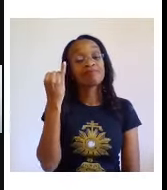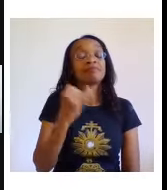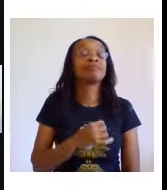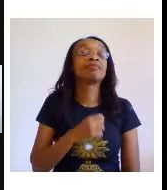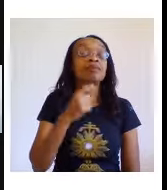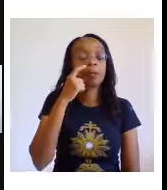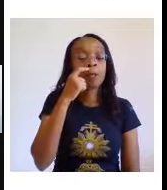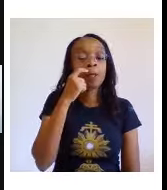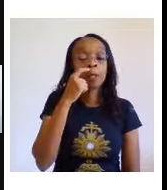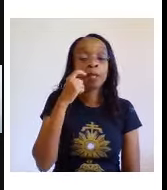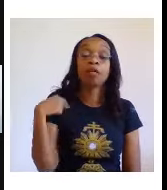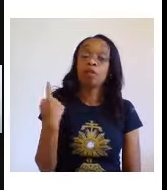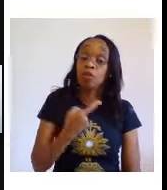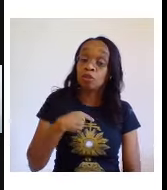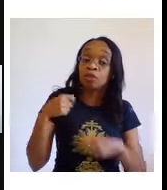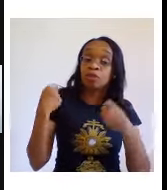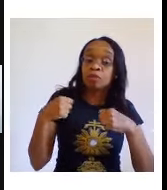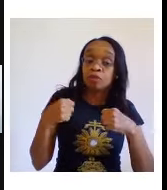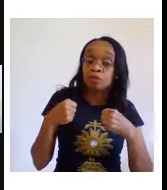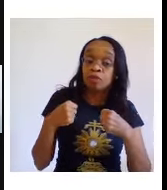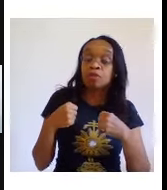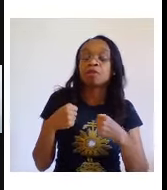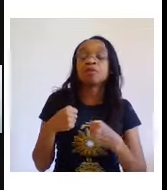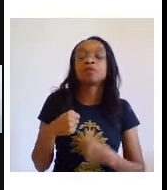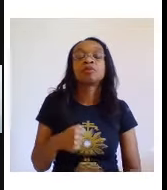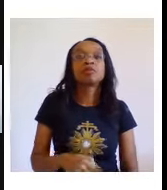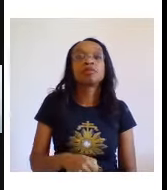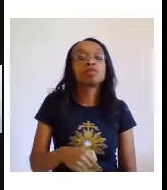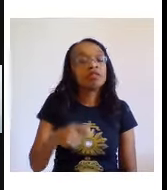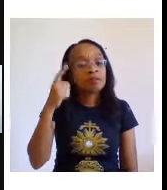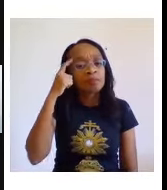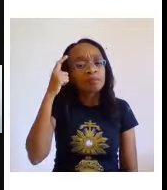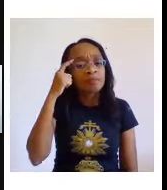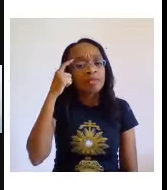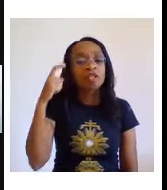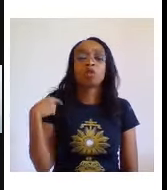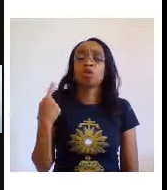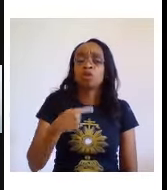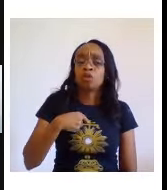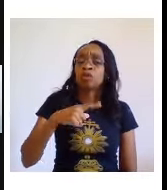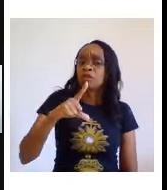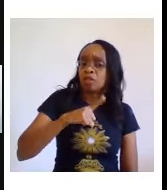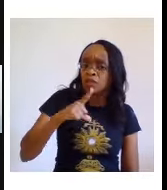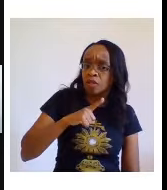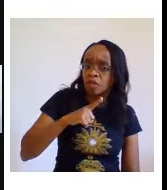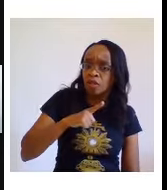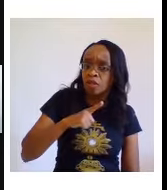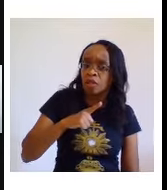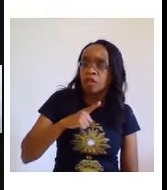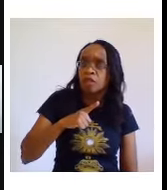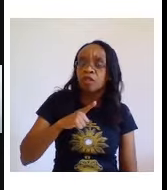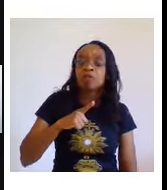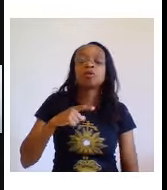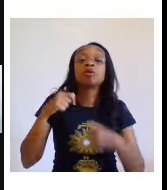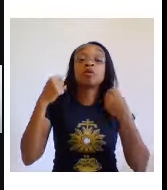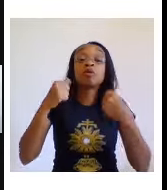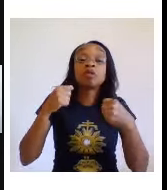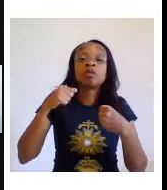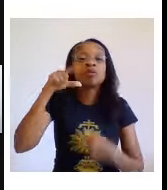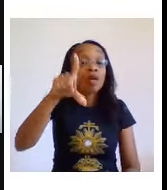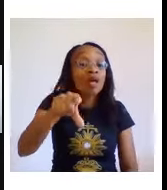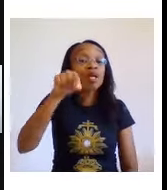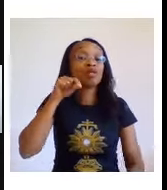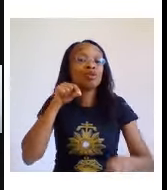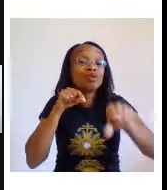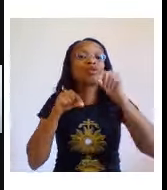aí, de novo, eu acho que nós temos a solução, é a nossa voz, é o nosso voto, né? Então, a gente precisa